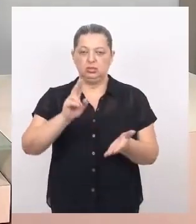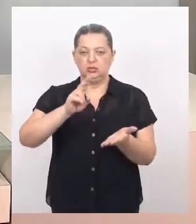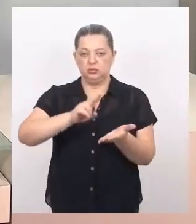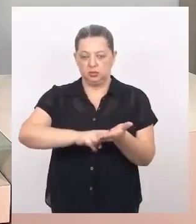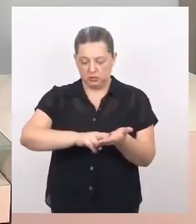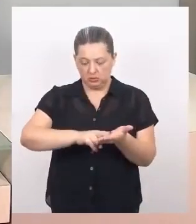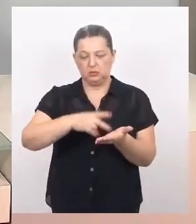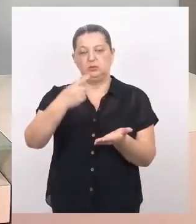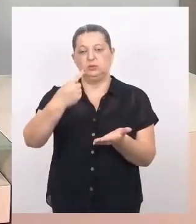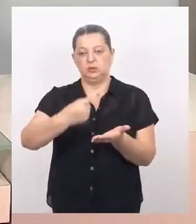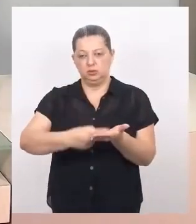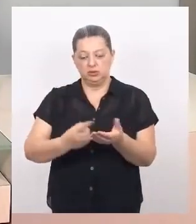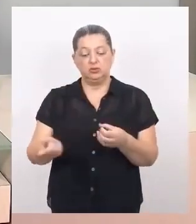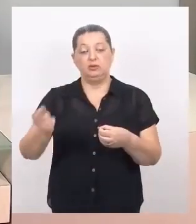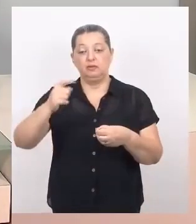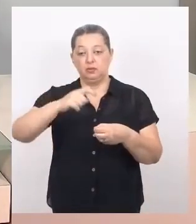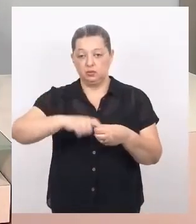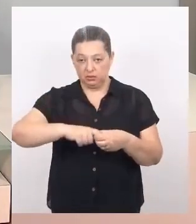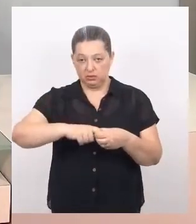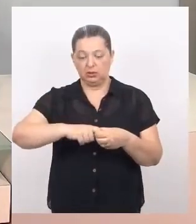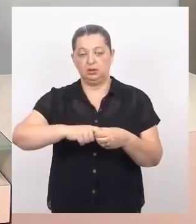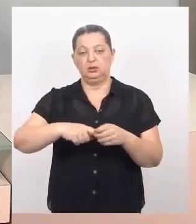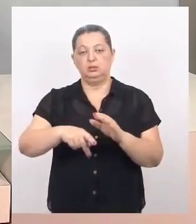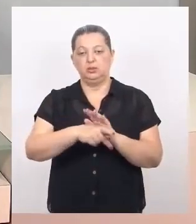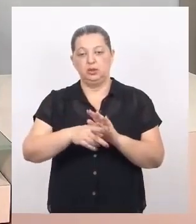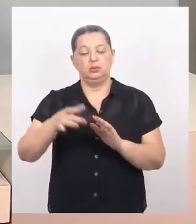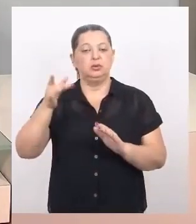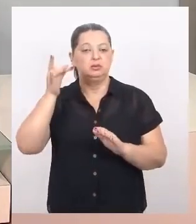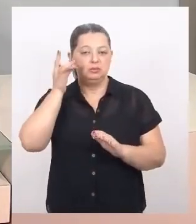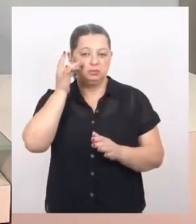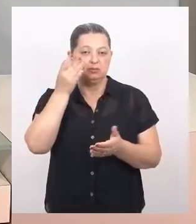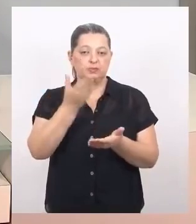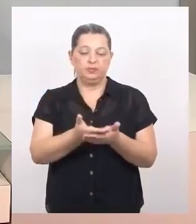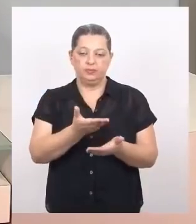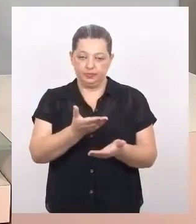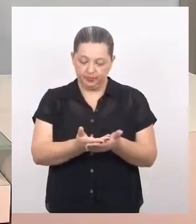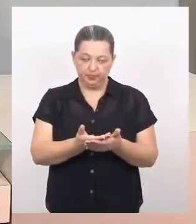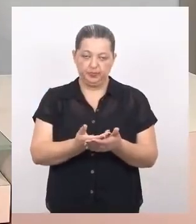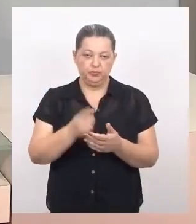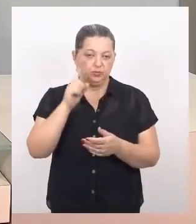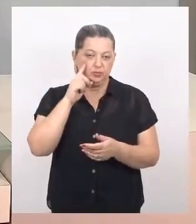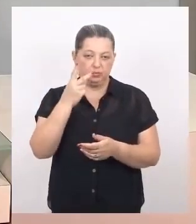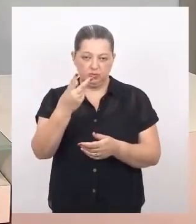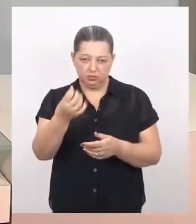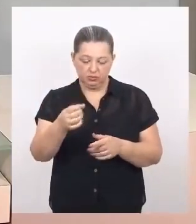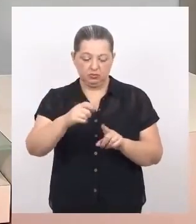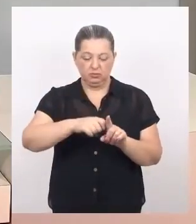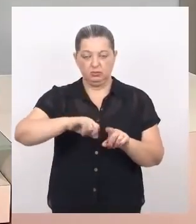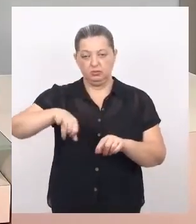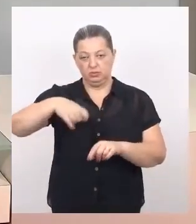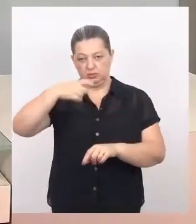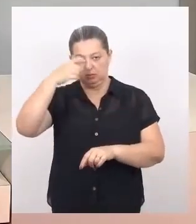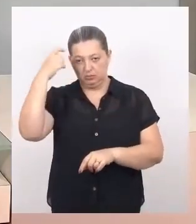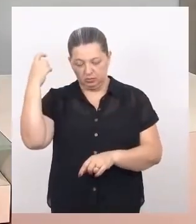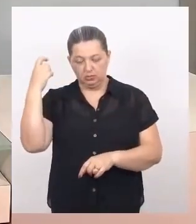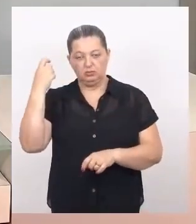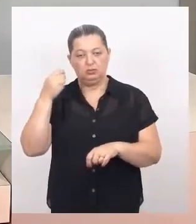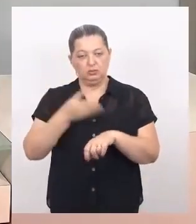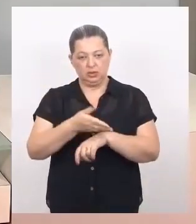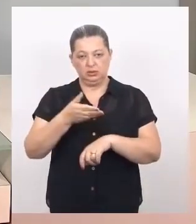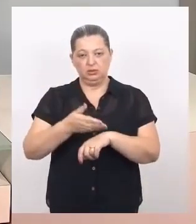de que ele retornará às atividades presenciais em 26/1, para que ele possa participar da atribuição inicial,